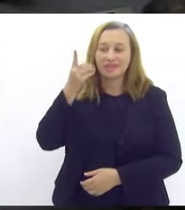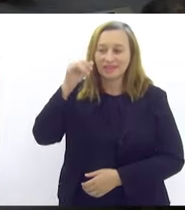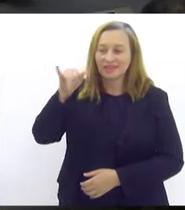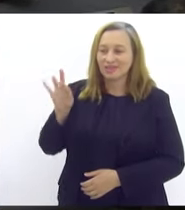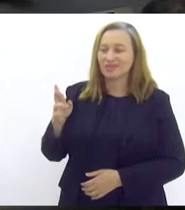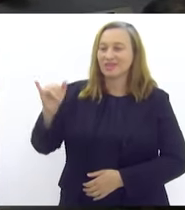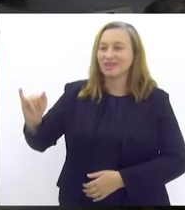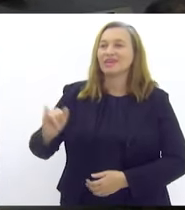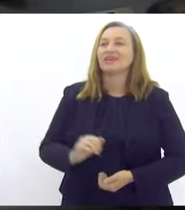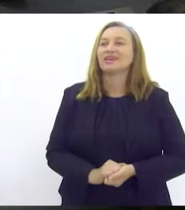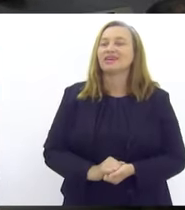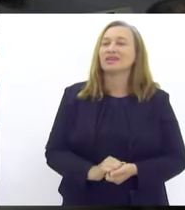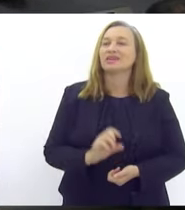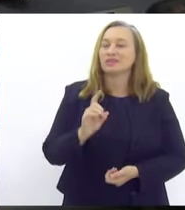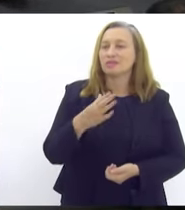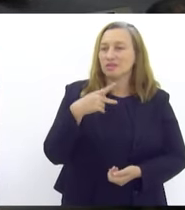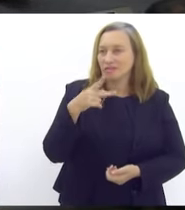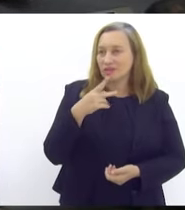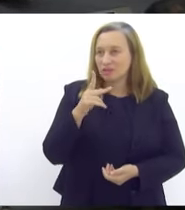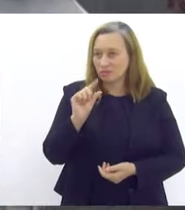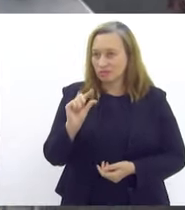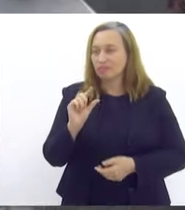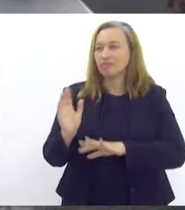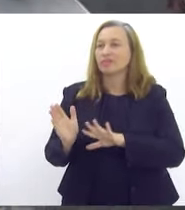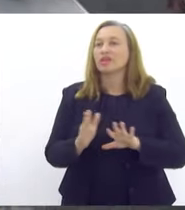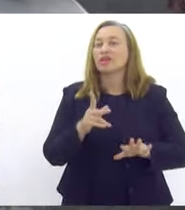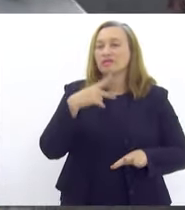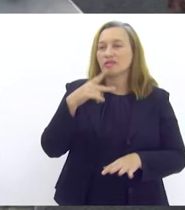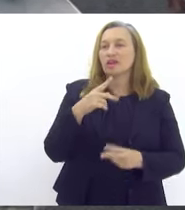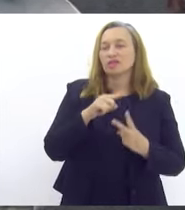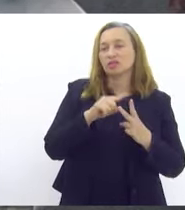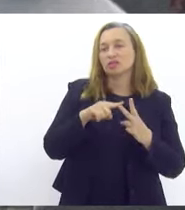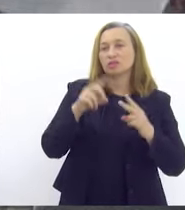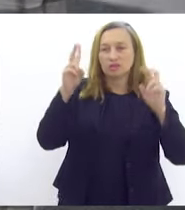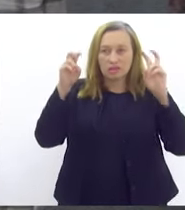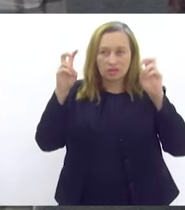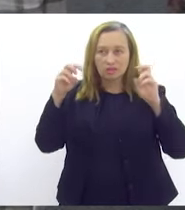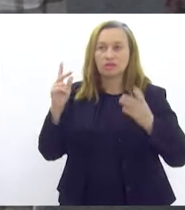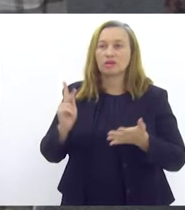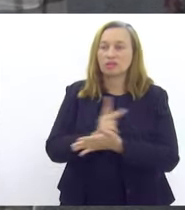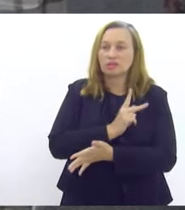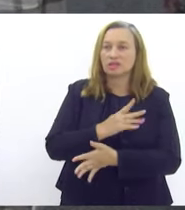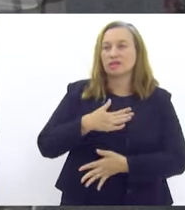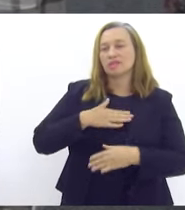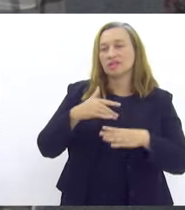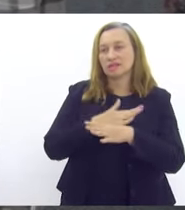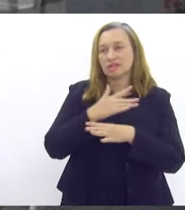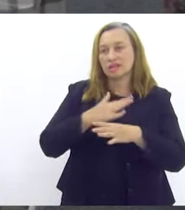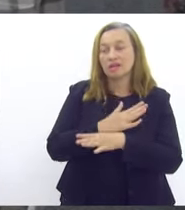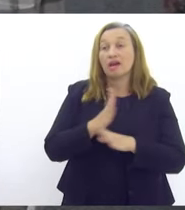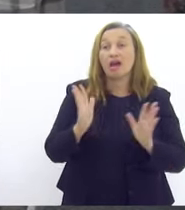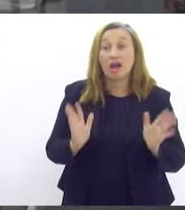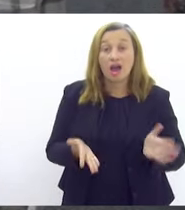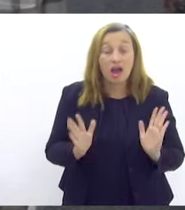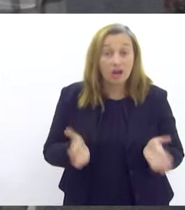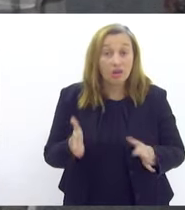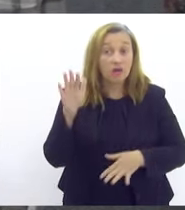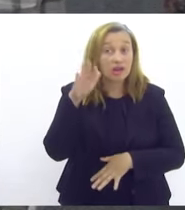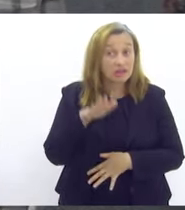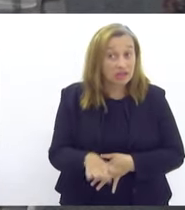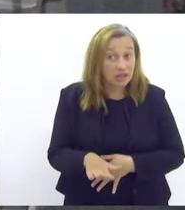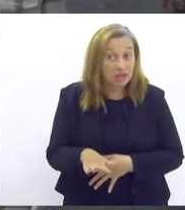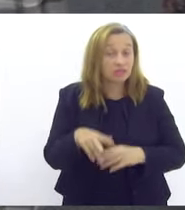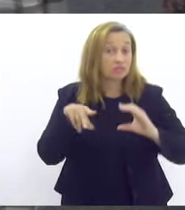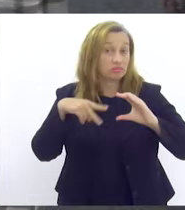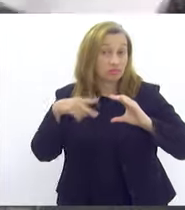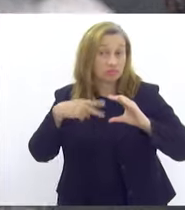aproveitar a oportunidade concedida por Vossa Excelência para falar de dois assuntos que estão acontecendo em minha cidade. Agora, na parte da tarde, na